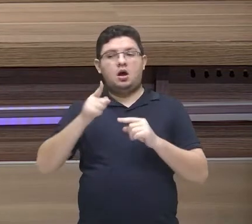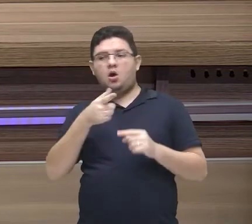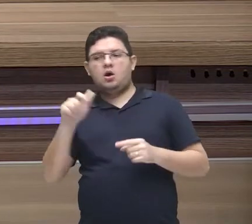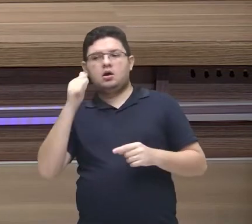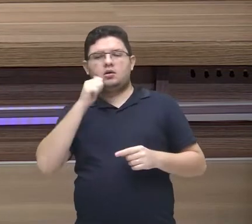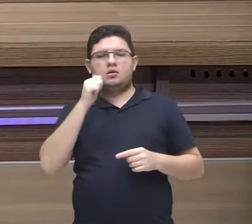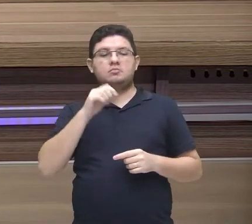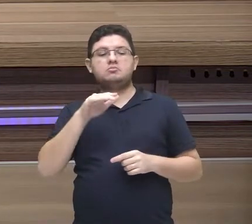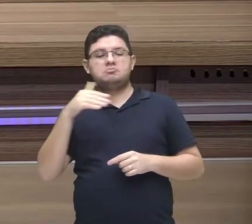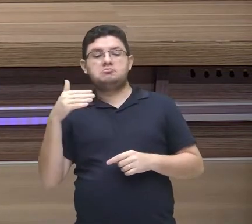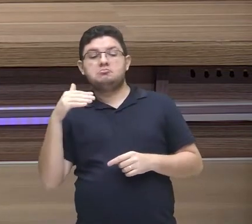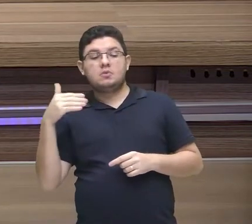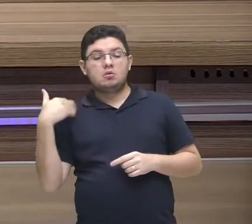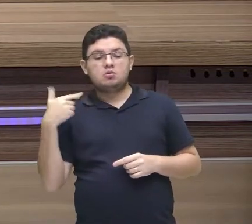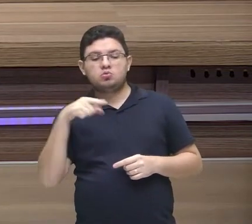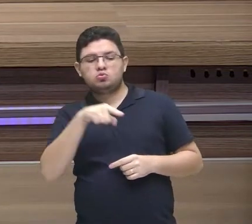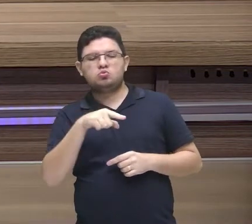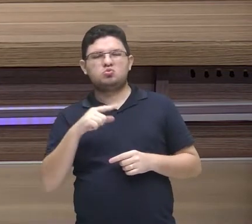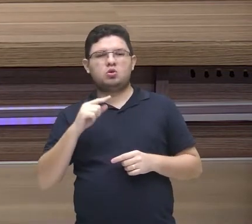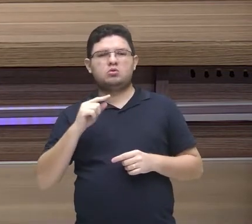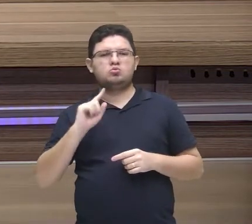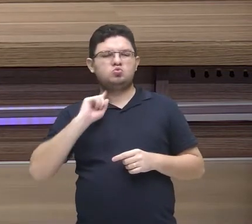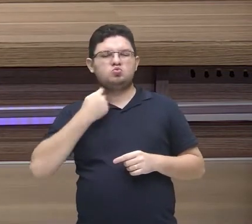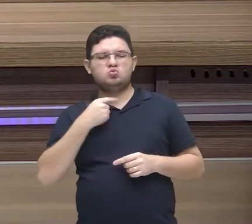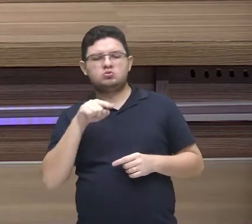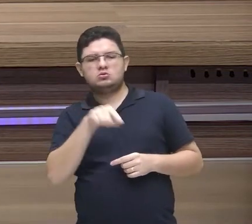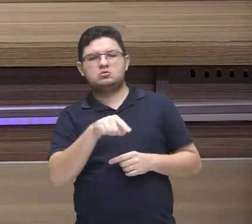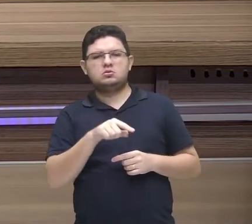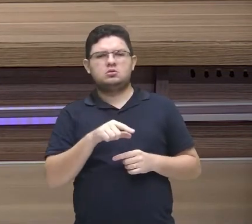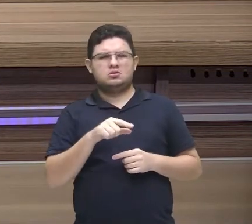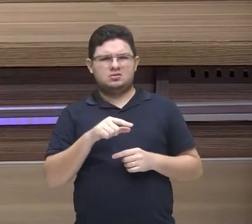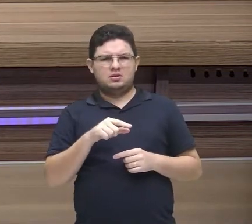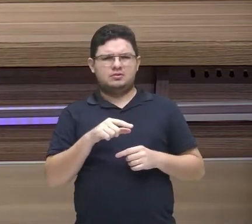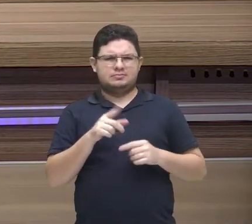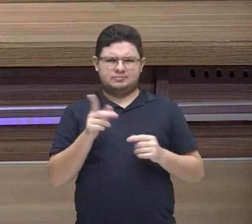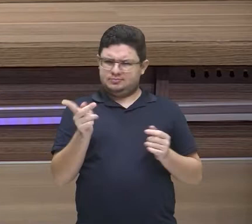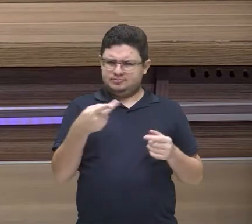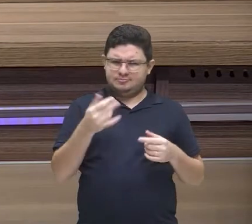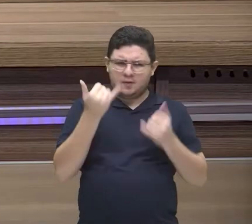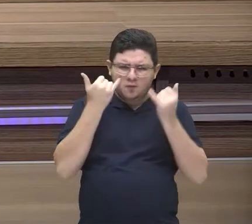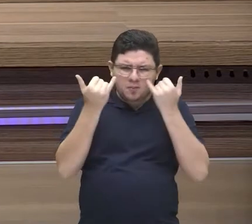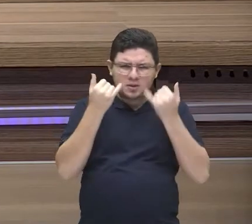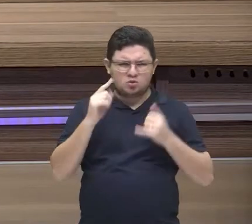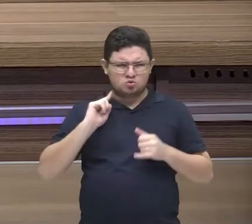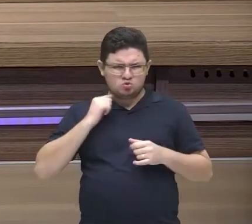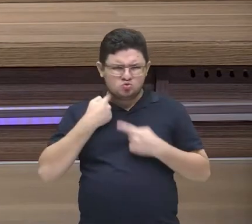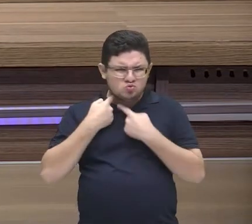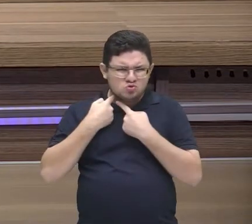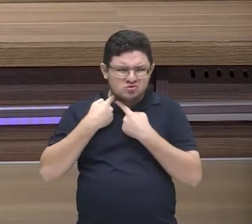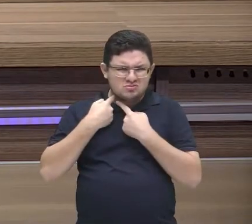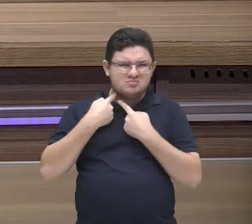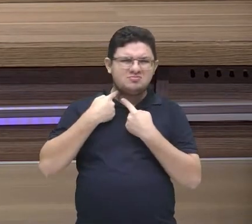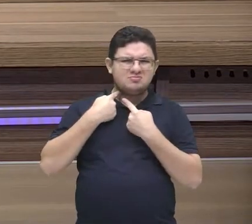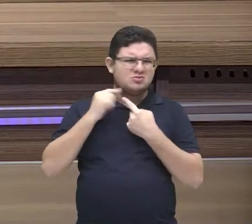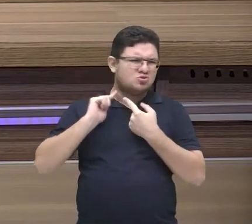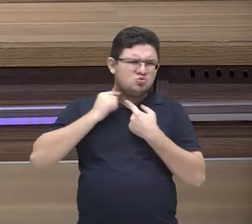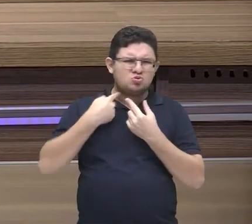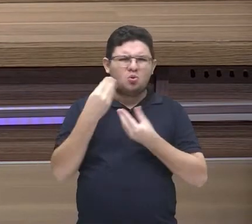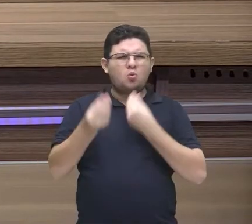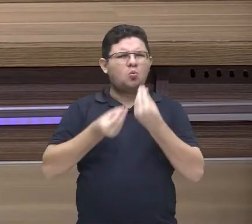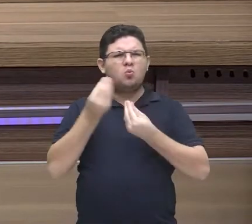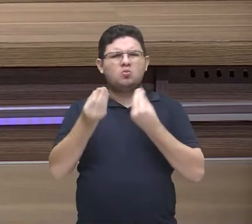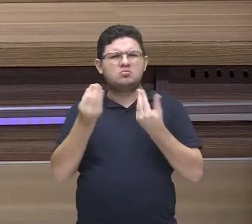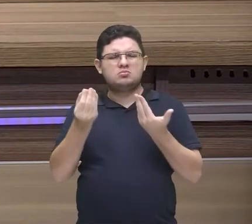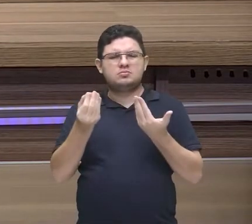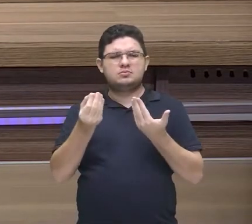vem cá, está toda suja. Olha que informação errada, né? Está toda suja. Mas suja como? Né?